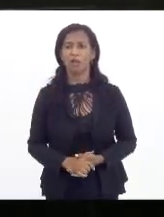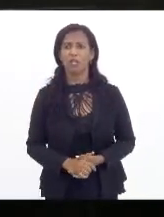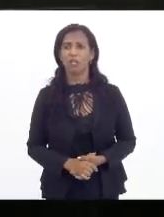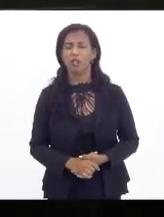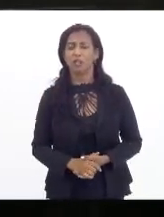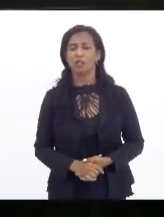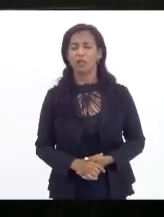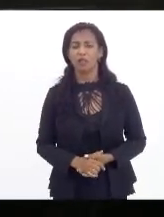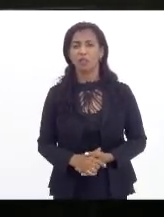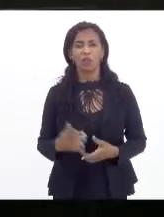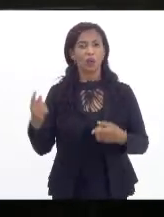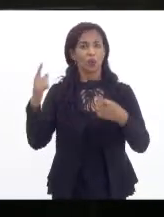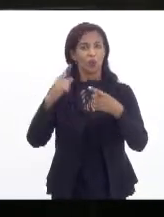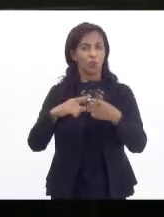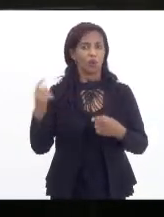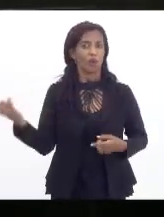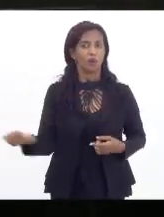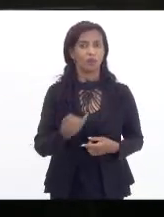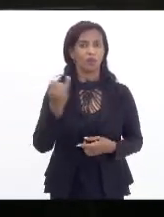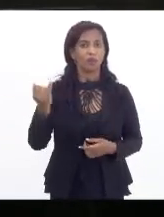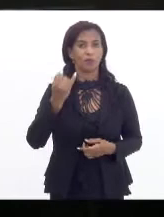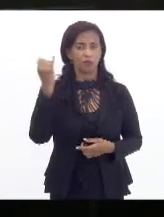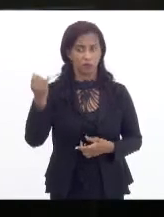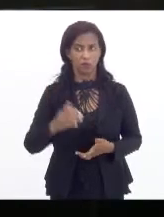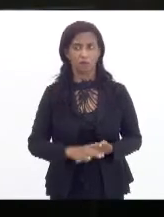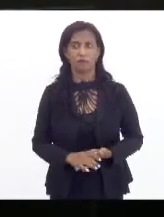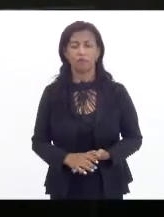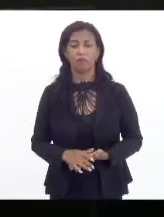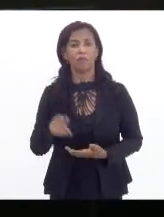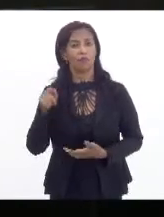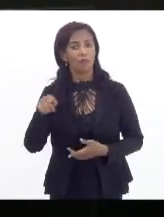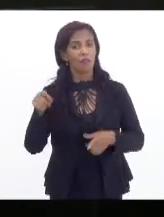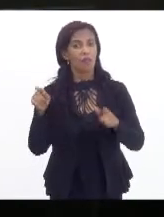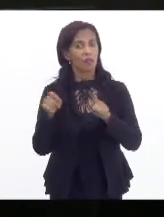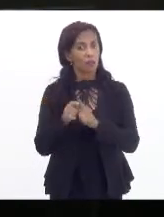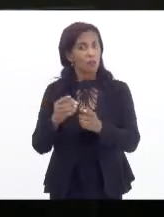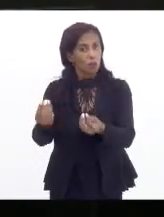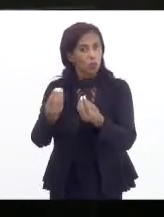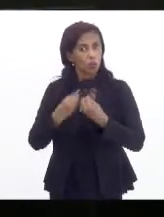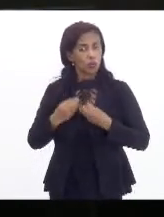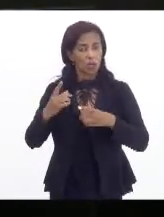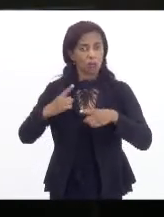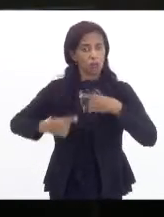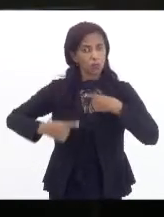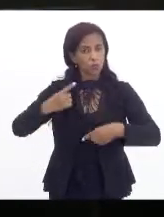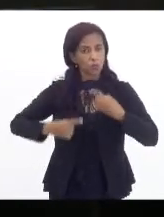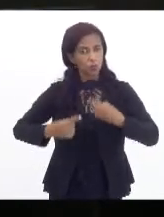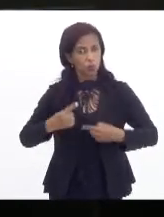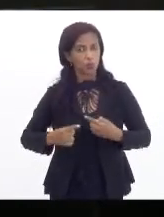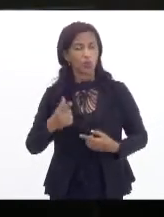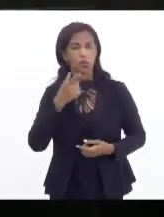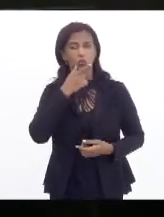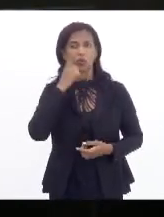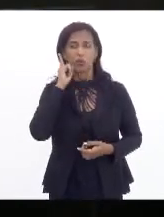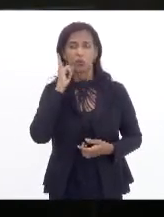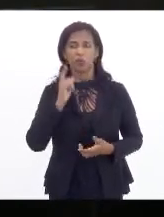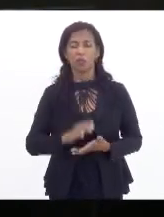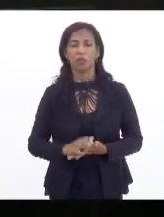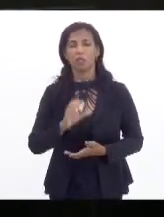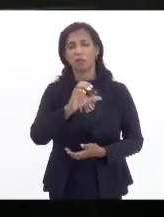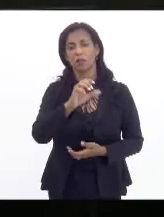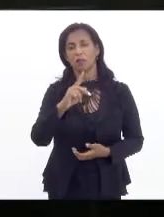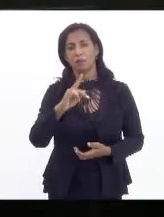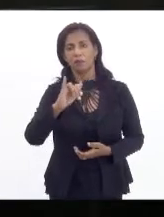Um elemento que eu acho importante mencionar é que ele também nos permite discutir, e ontem a